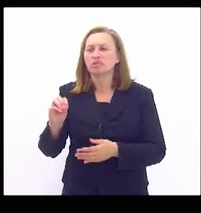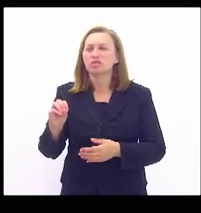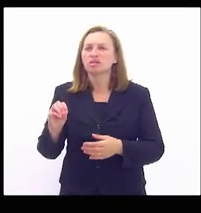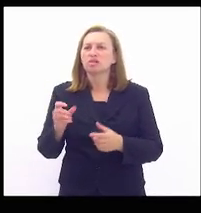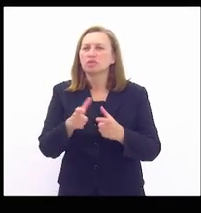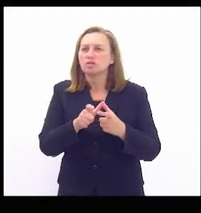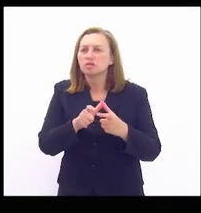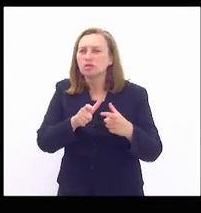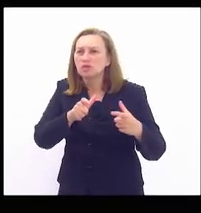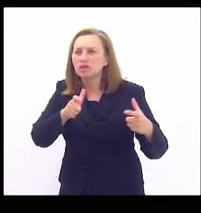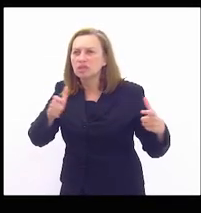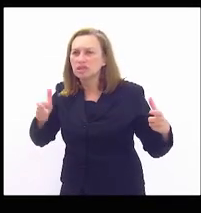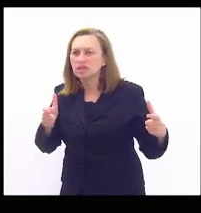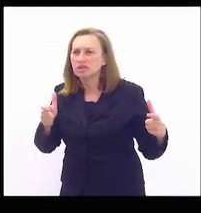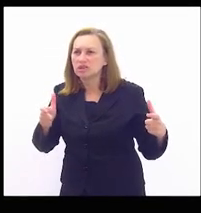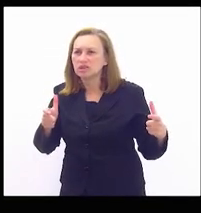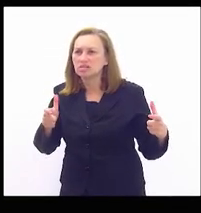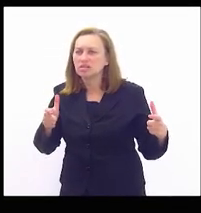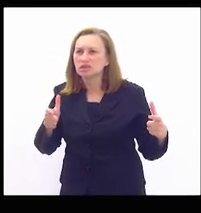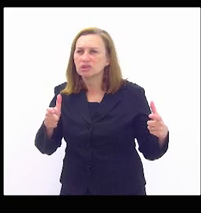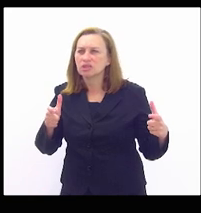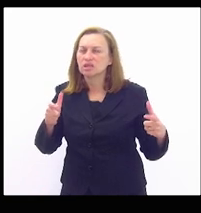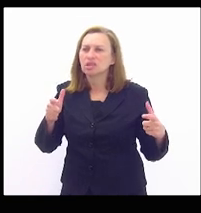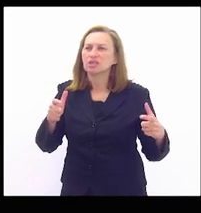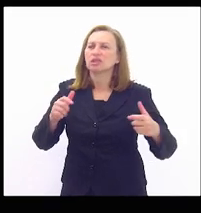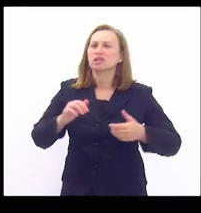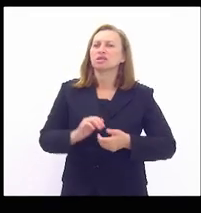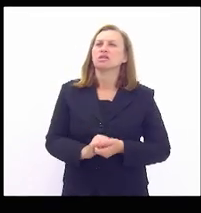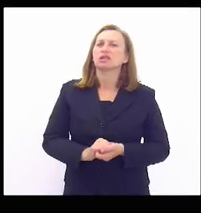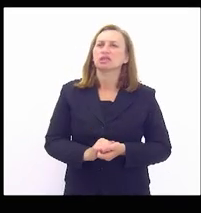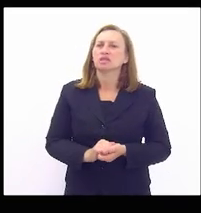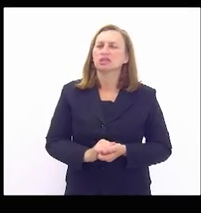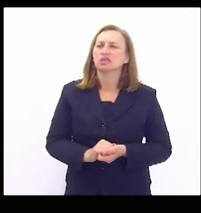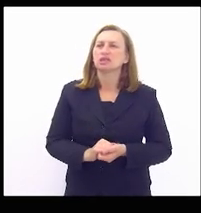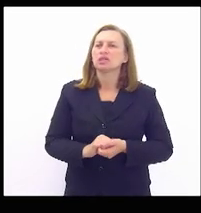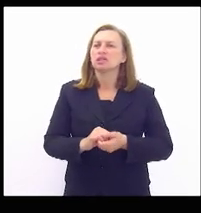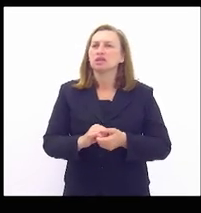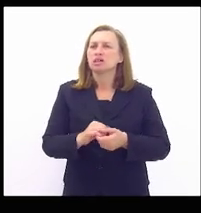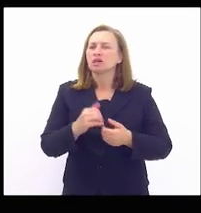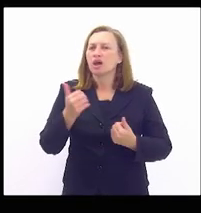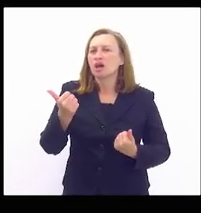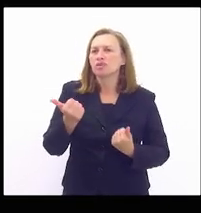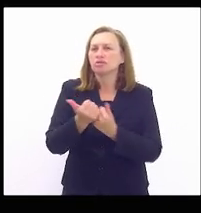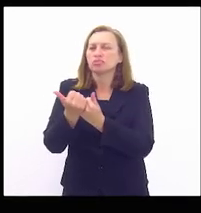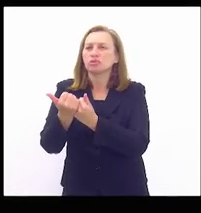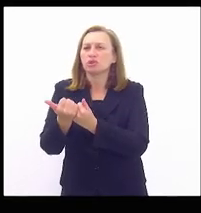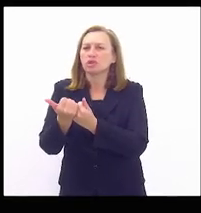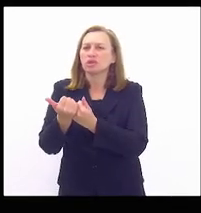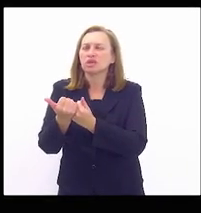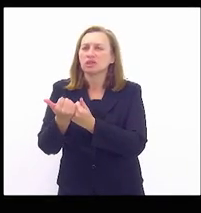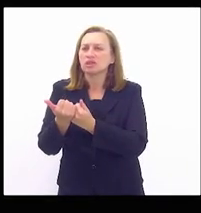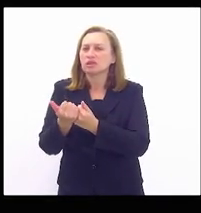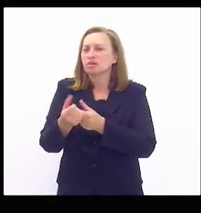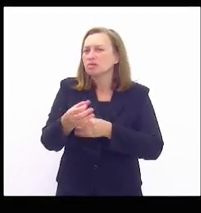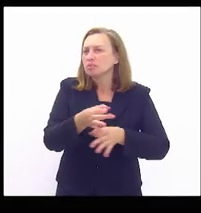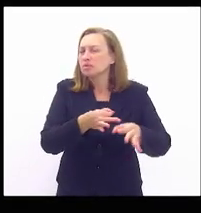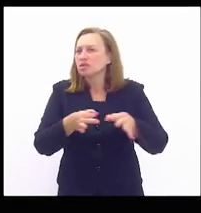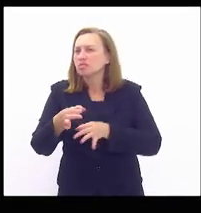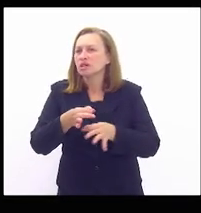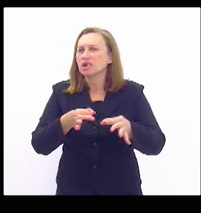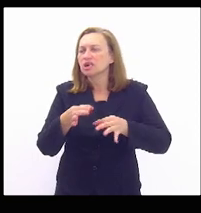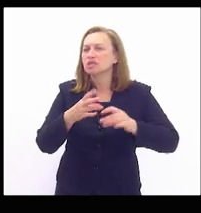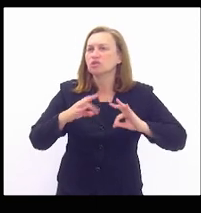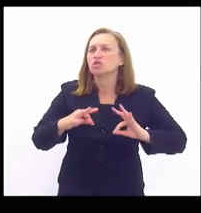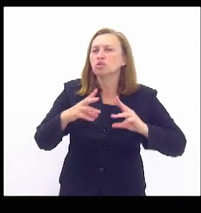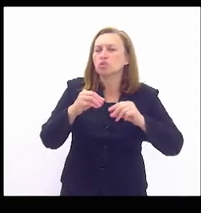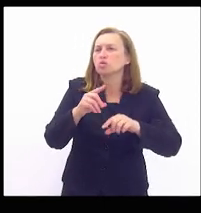grandes canhões de névoa que também nos auxiliam na manutenção de todo esse